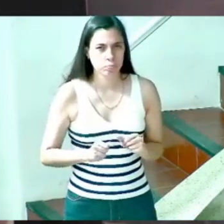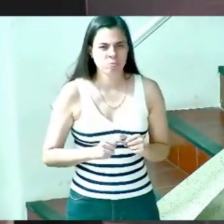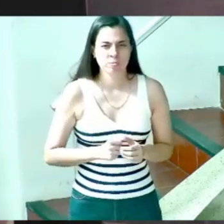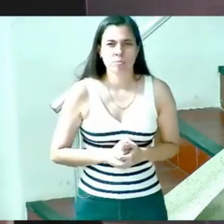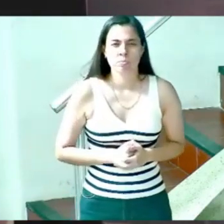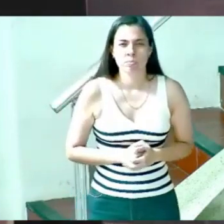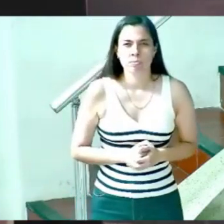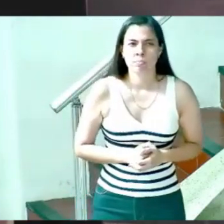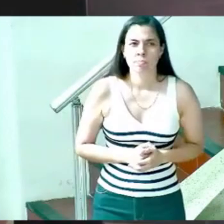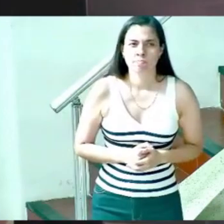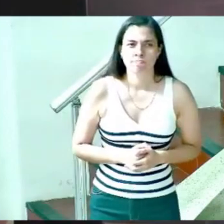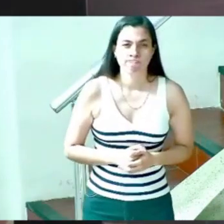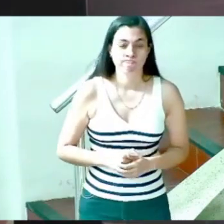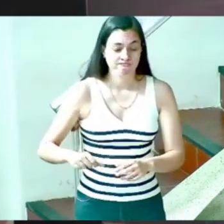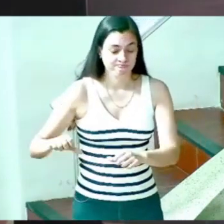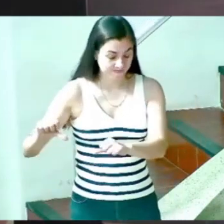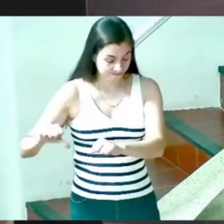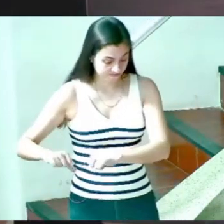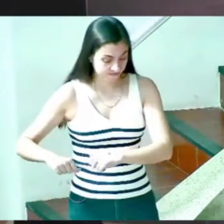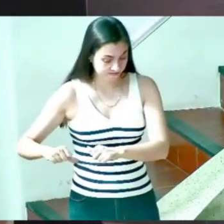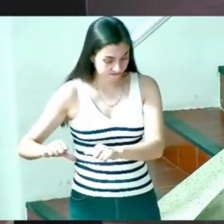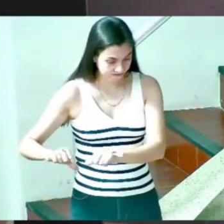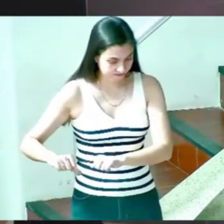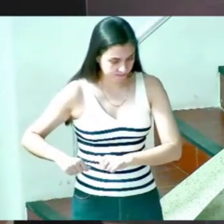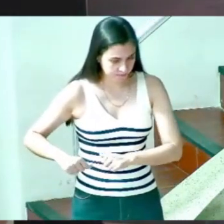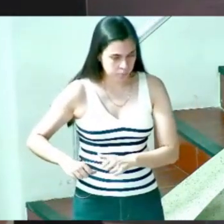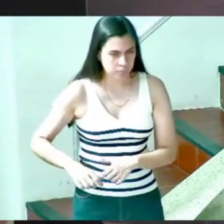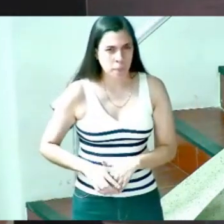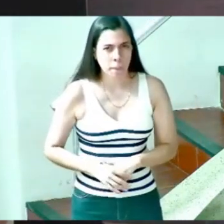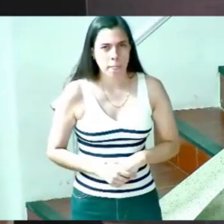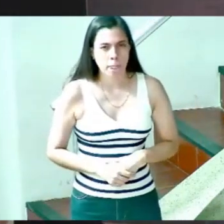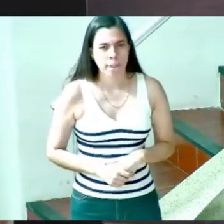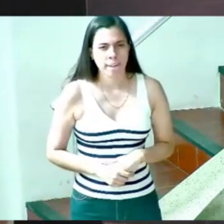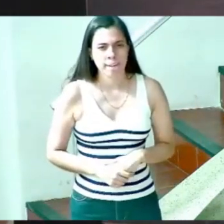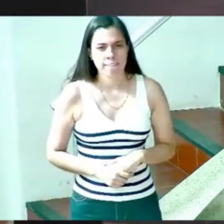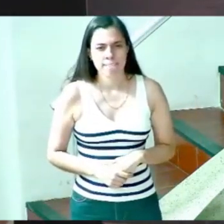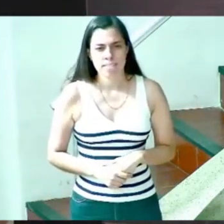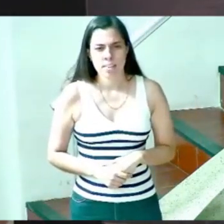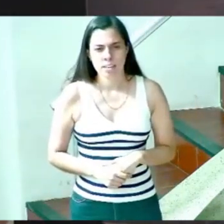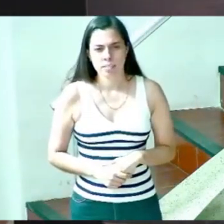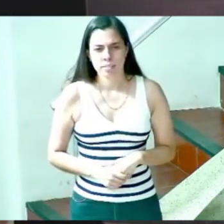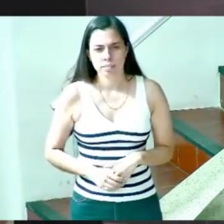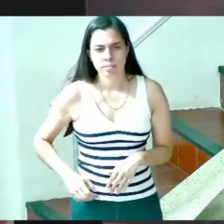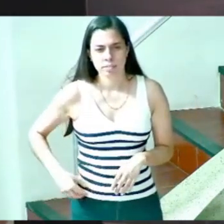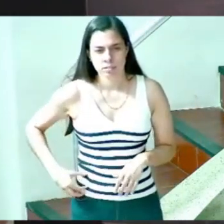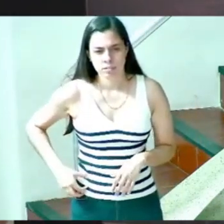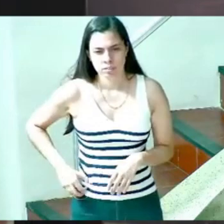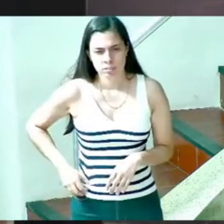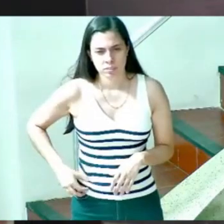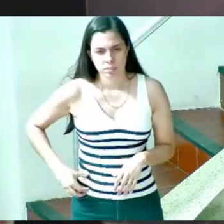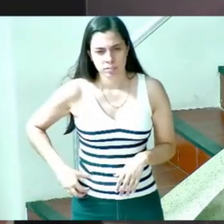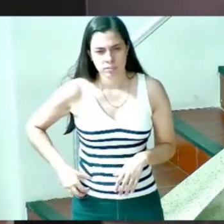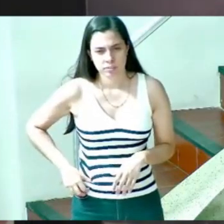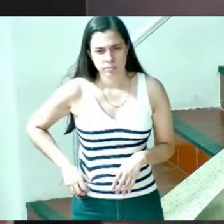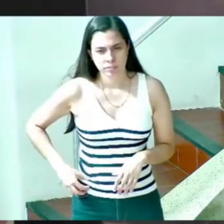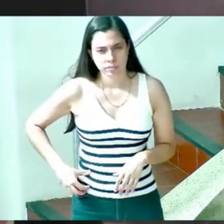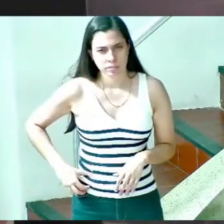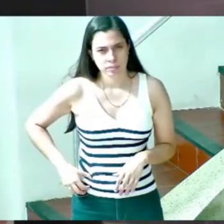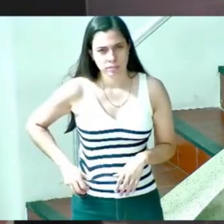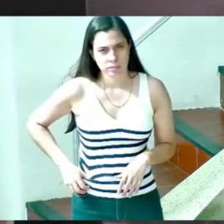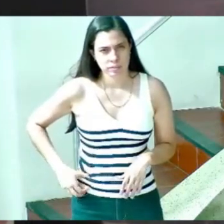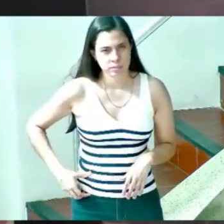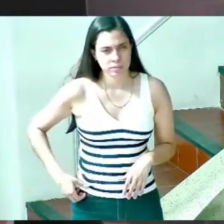ser tentado. Para ser tentado. Veja o que os versículos 5 a 7 nos